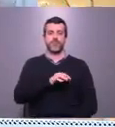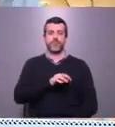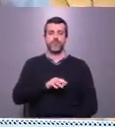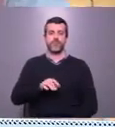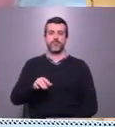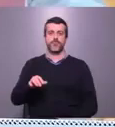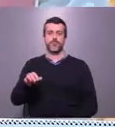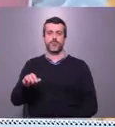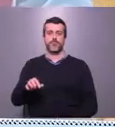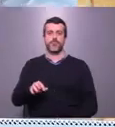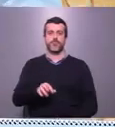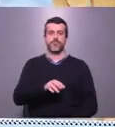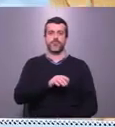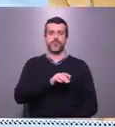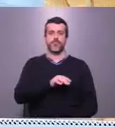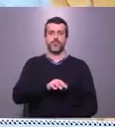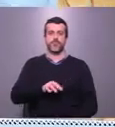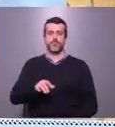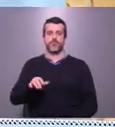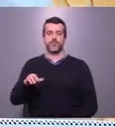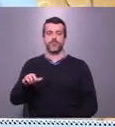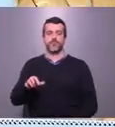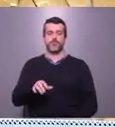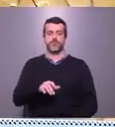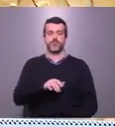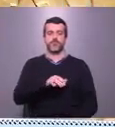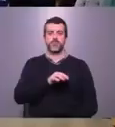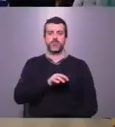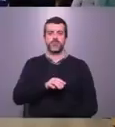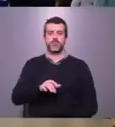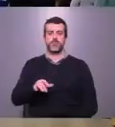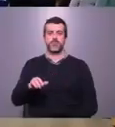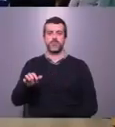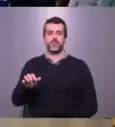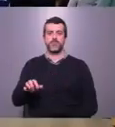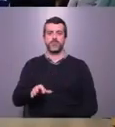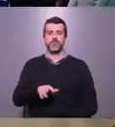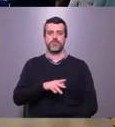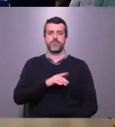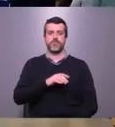Thank you.